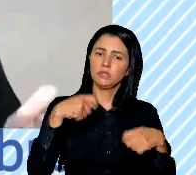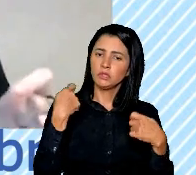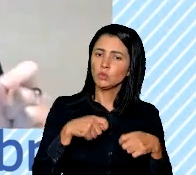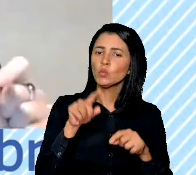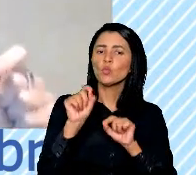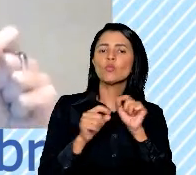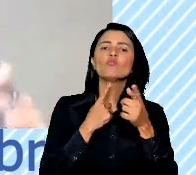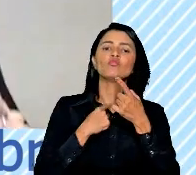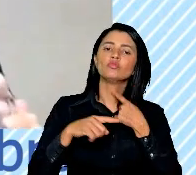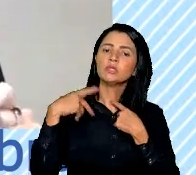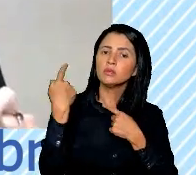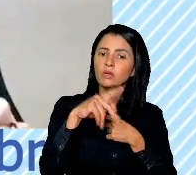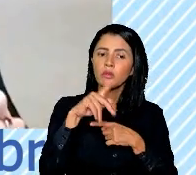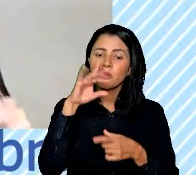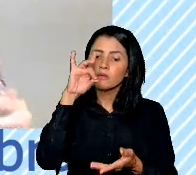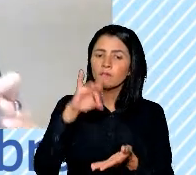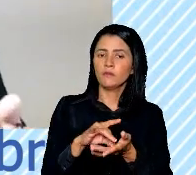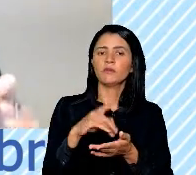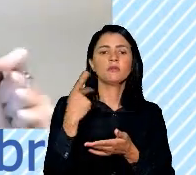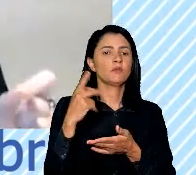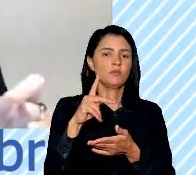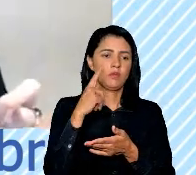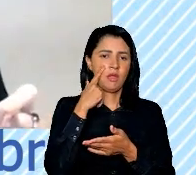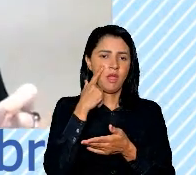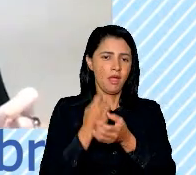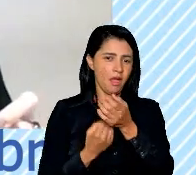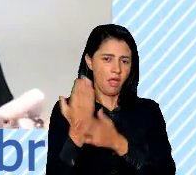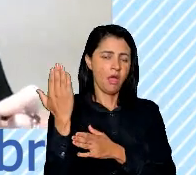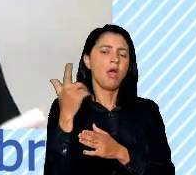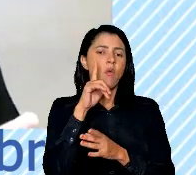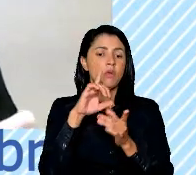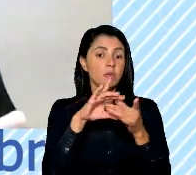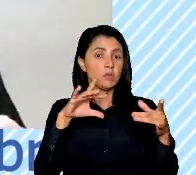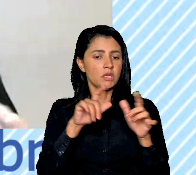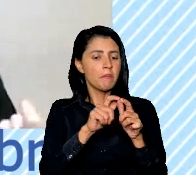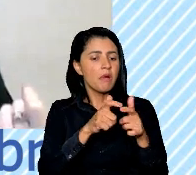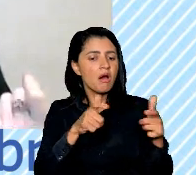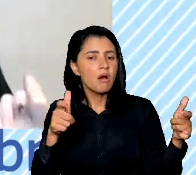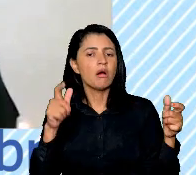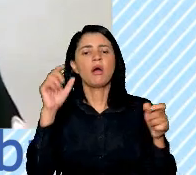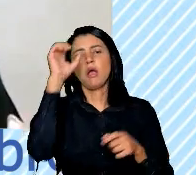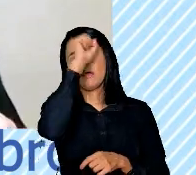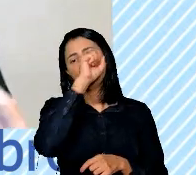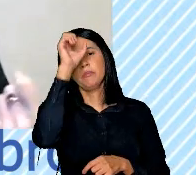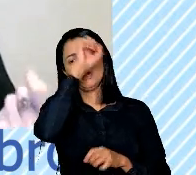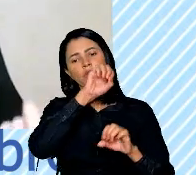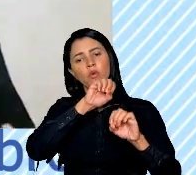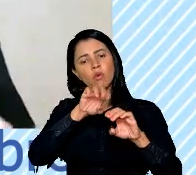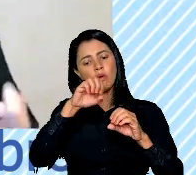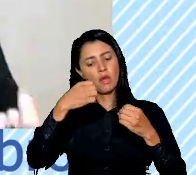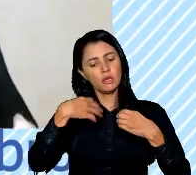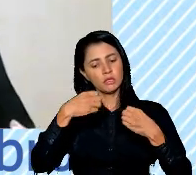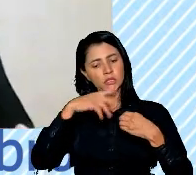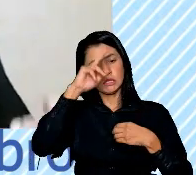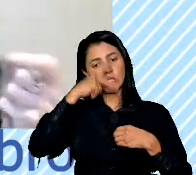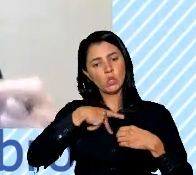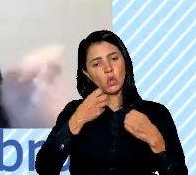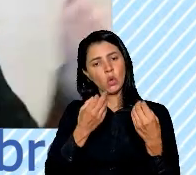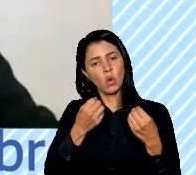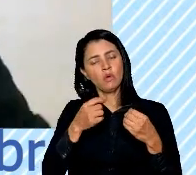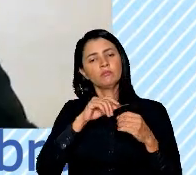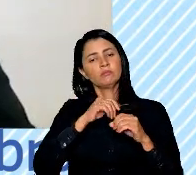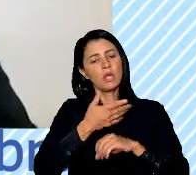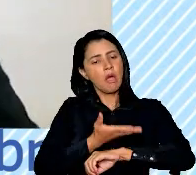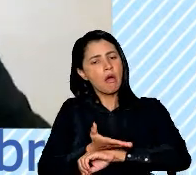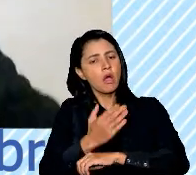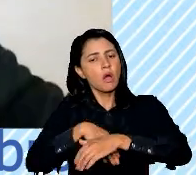desejos, para realizarem uma democracia ampliada, aprendam a educar-se segundo hábitos que